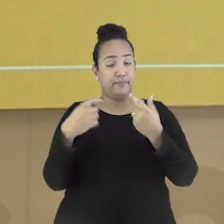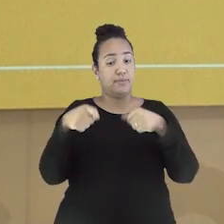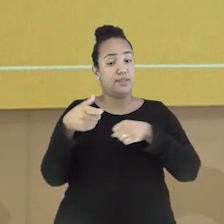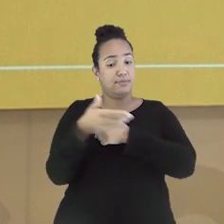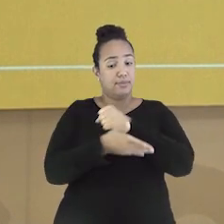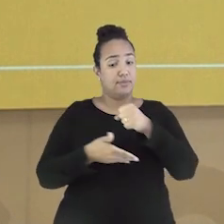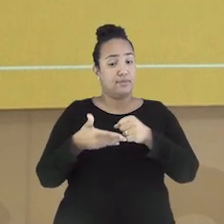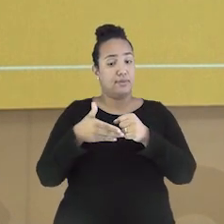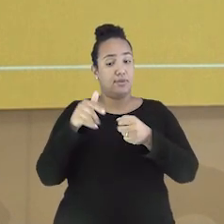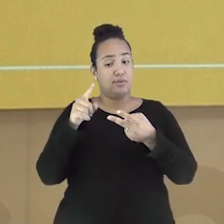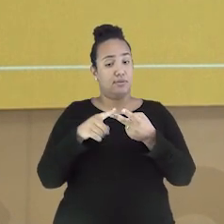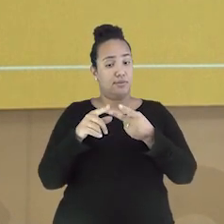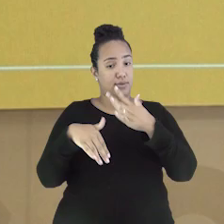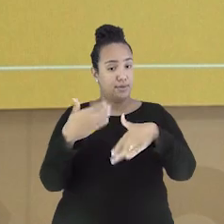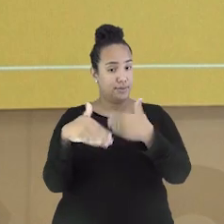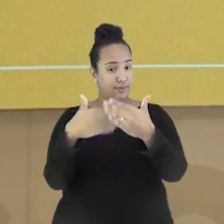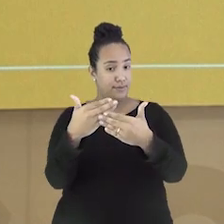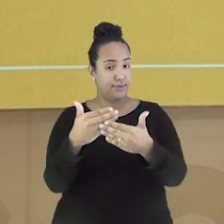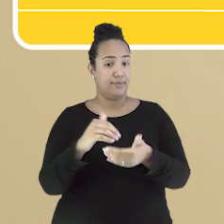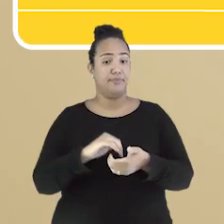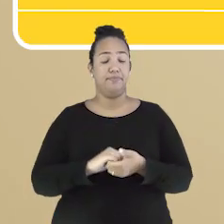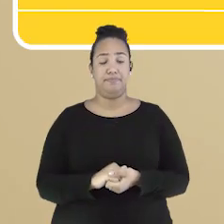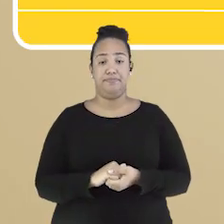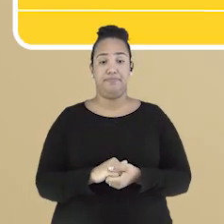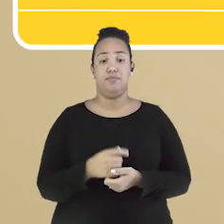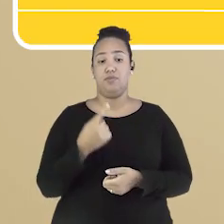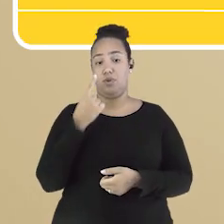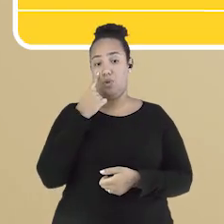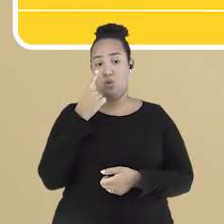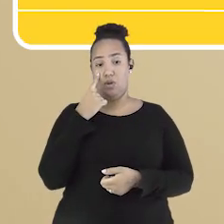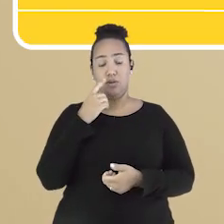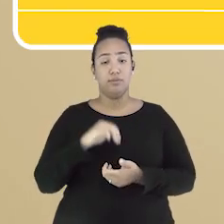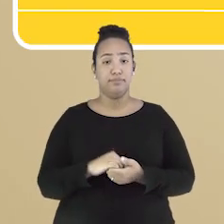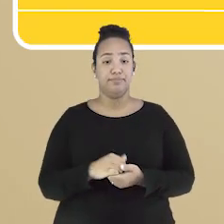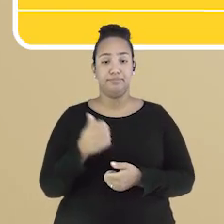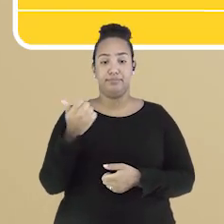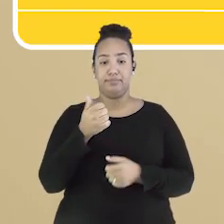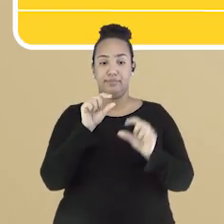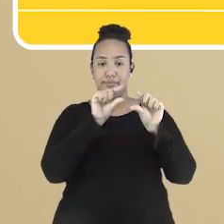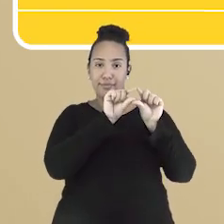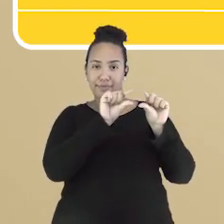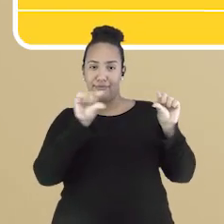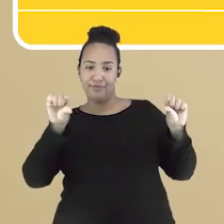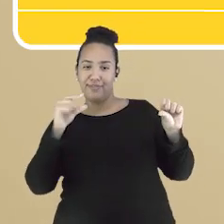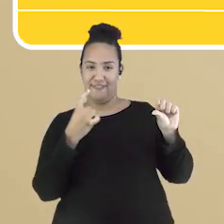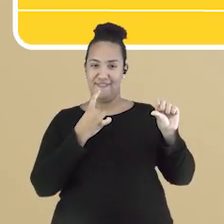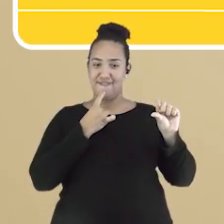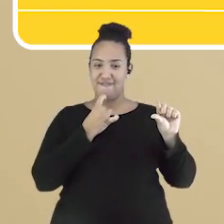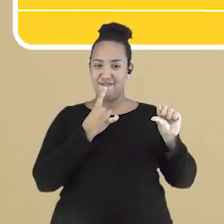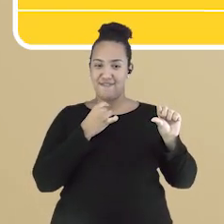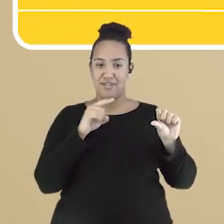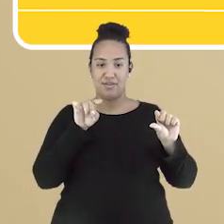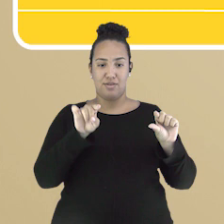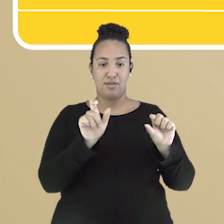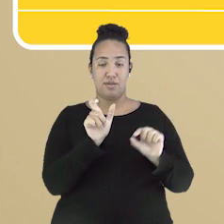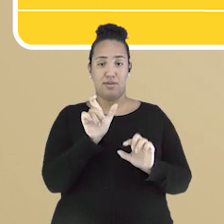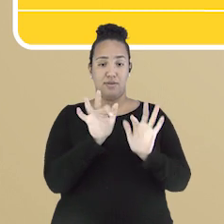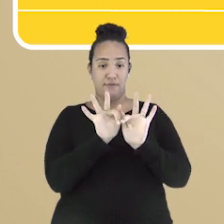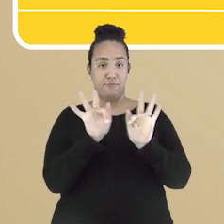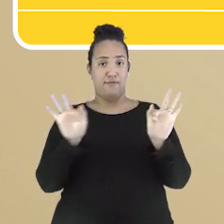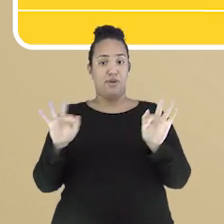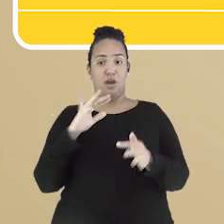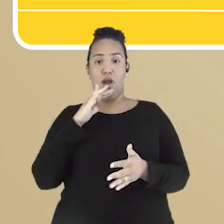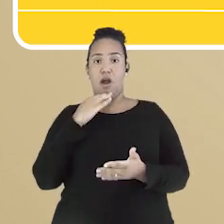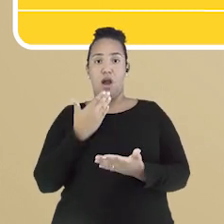como base para a escrita do desenvolvimento. Observem que, logo na primeira linha, o texto é aberto com uma frase que